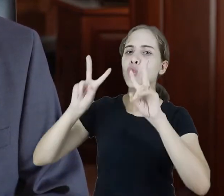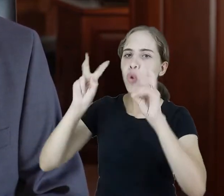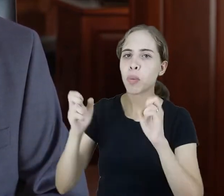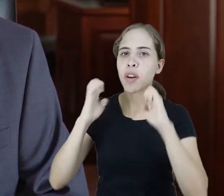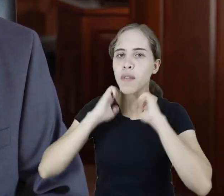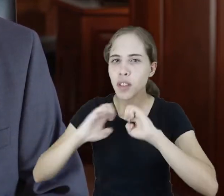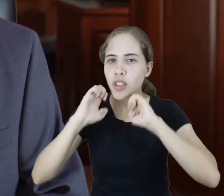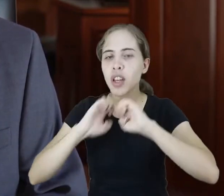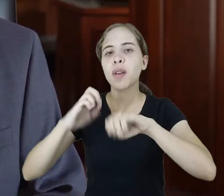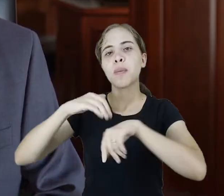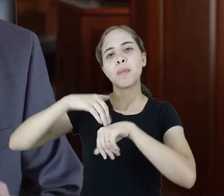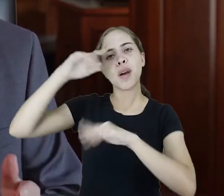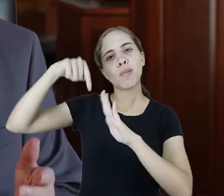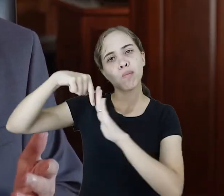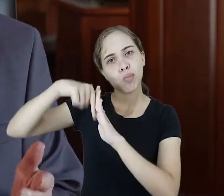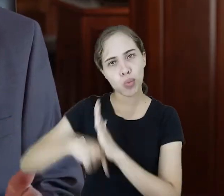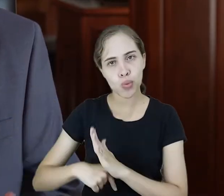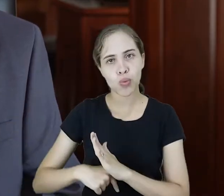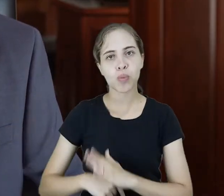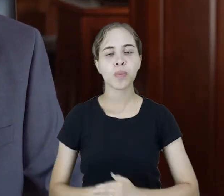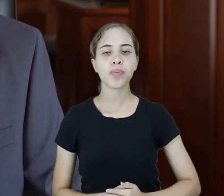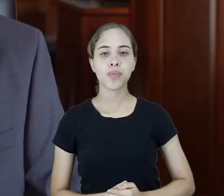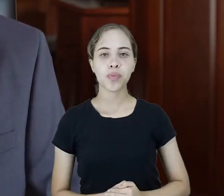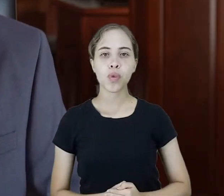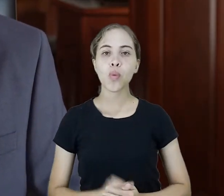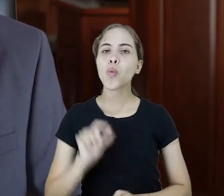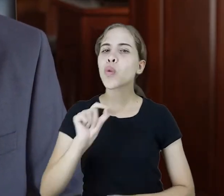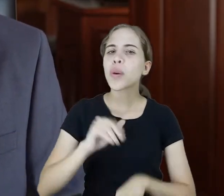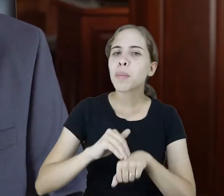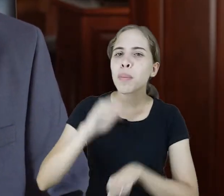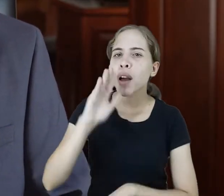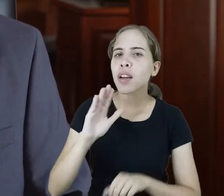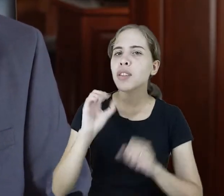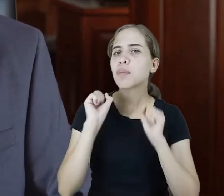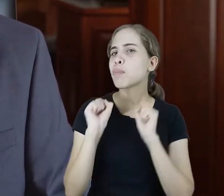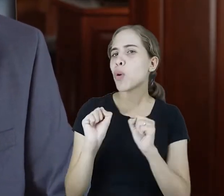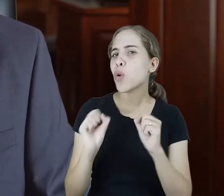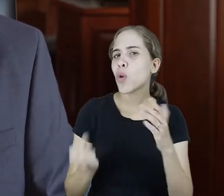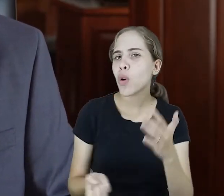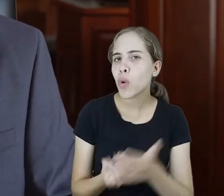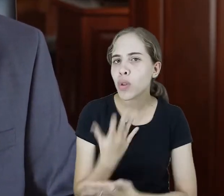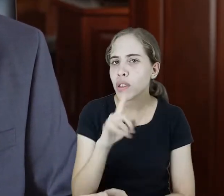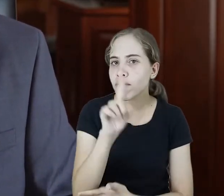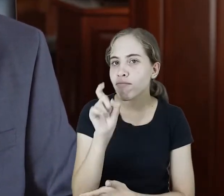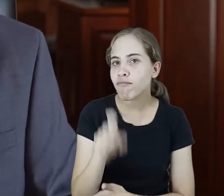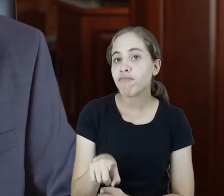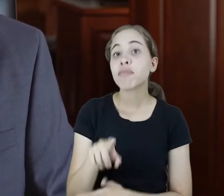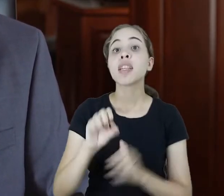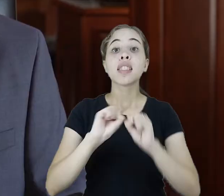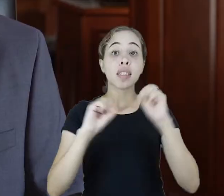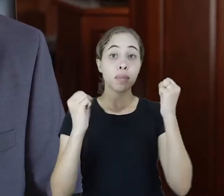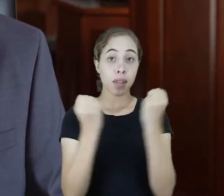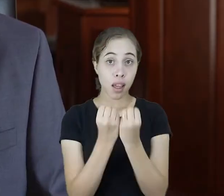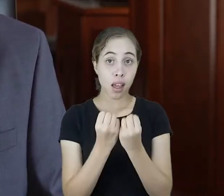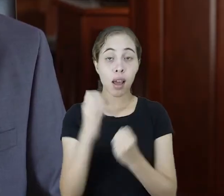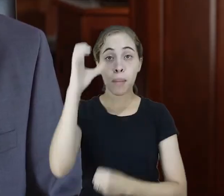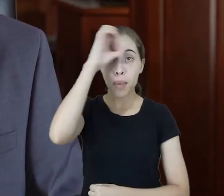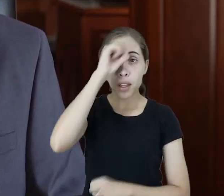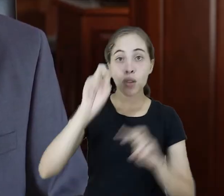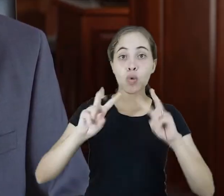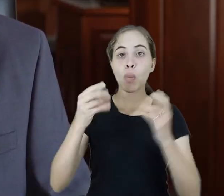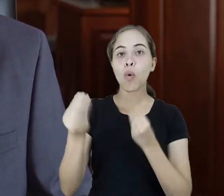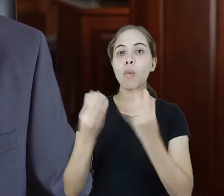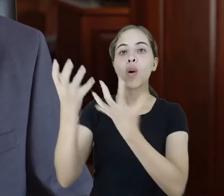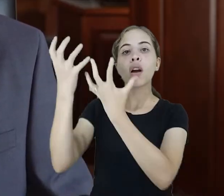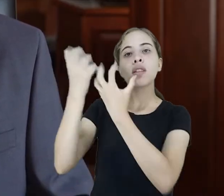Evangelho restaurado. O que mais pode acontecer? No seminário, você pode aprender como